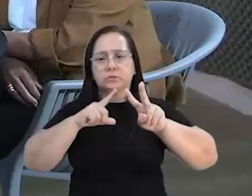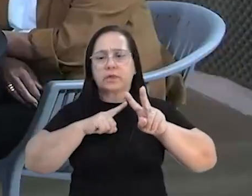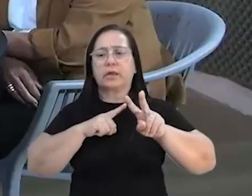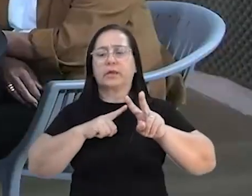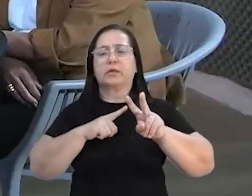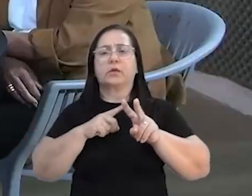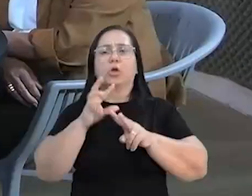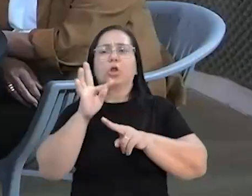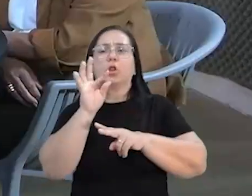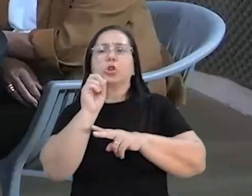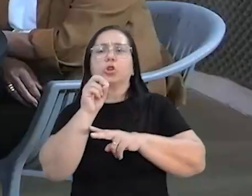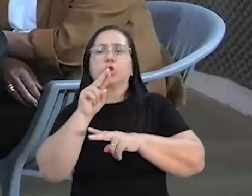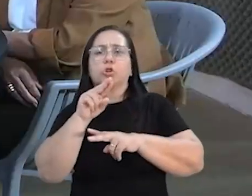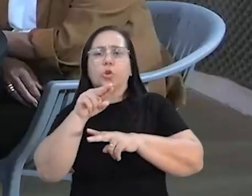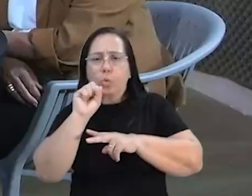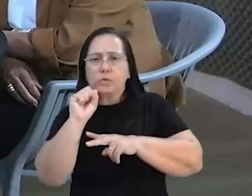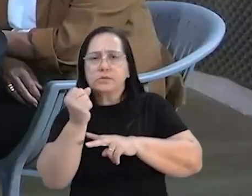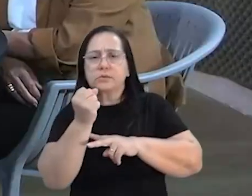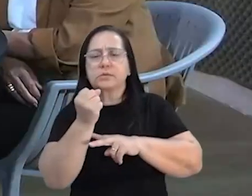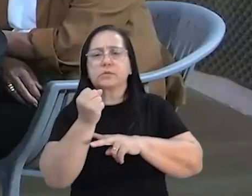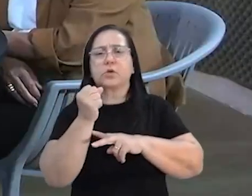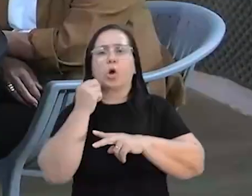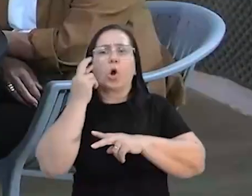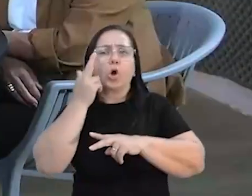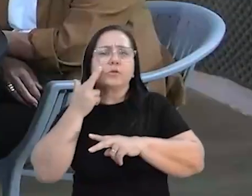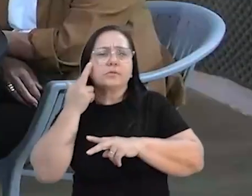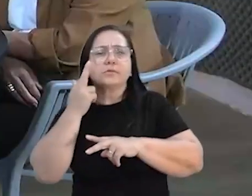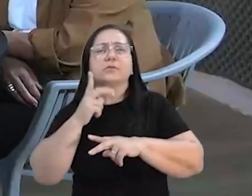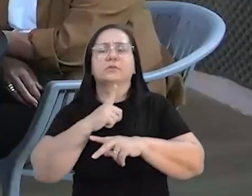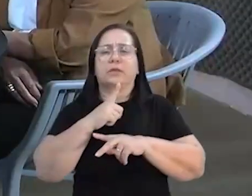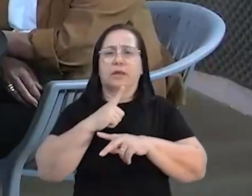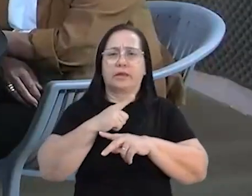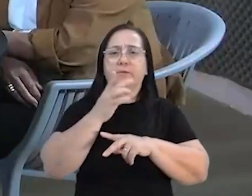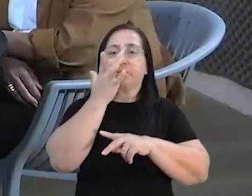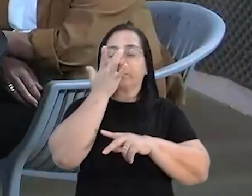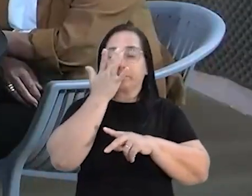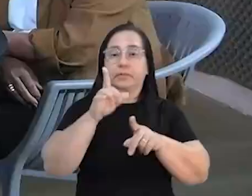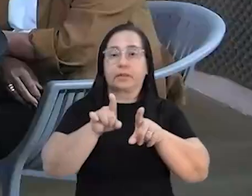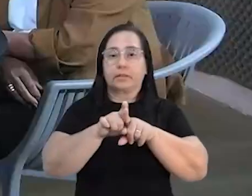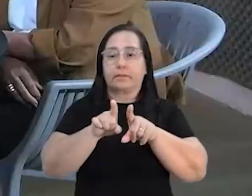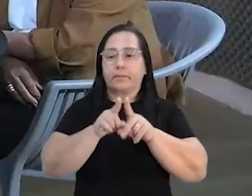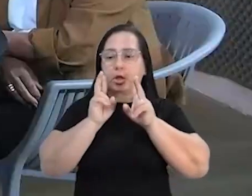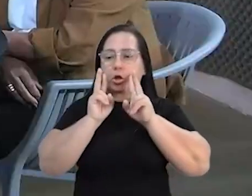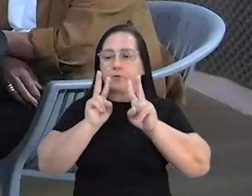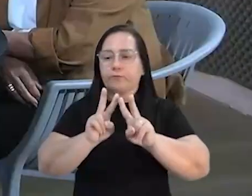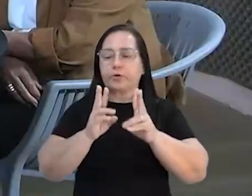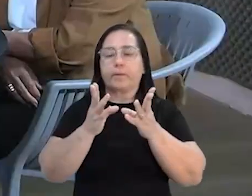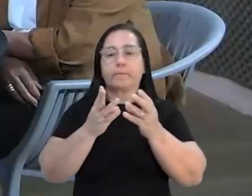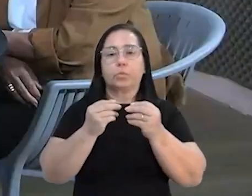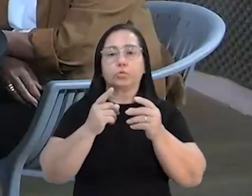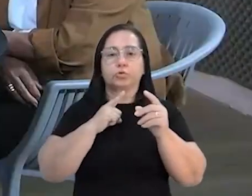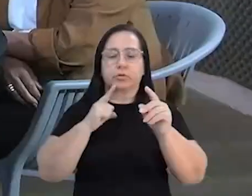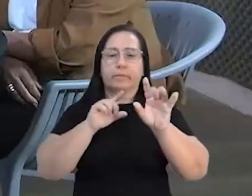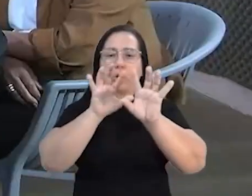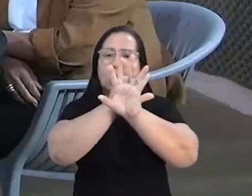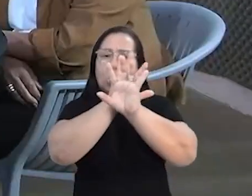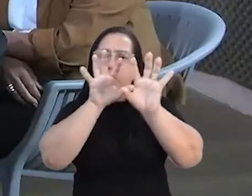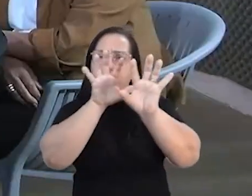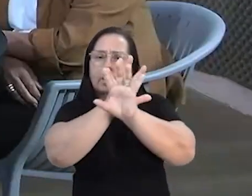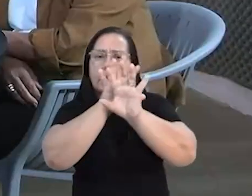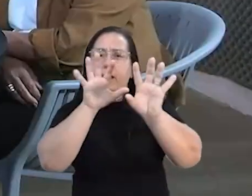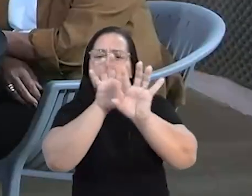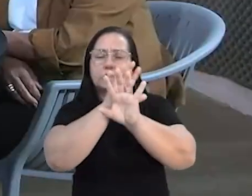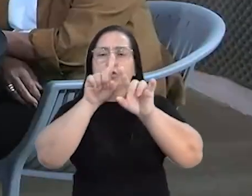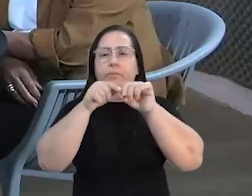terrosos. Eu acho que a gente não pode deixar de falar disso. Isso. Assim, muitos tons terrosos. Eu vi também muitos contrastes, né? Contrastes